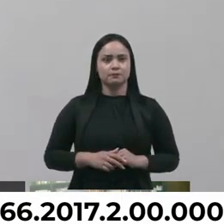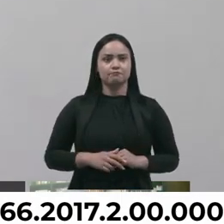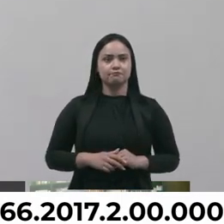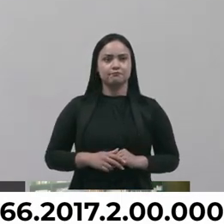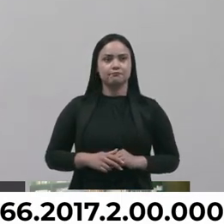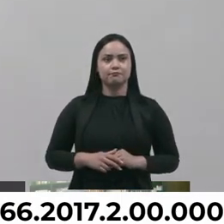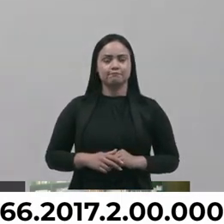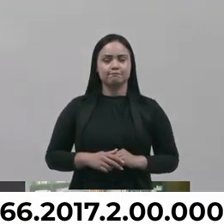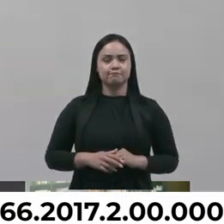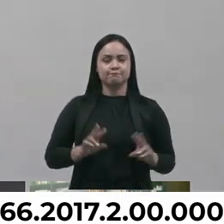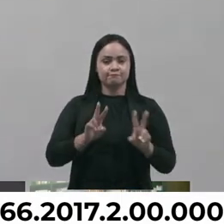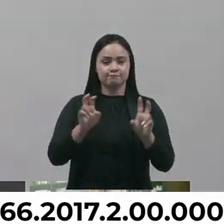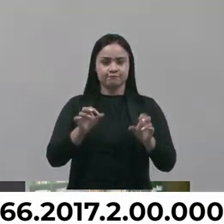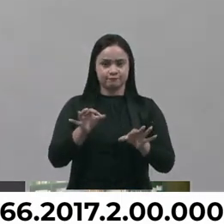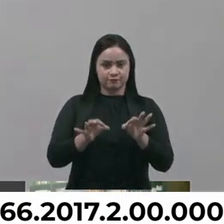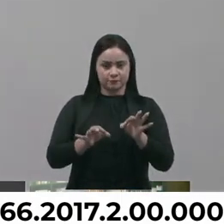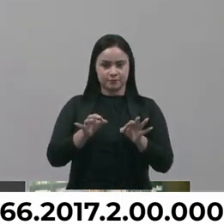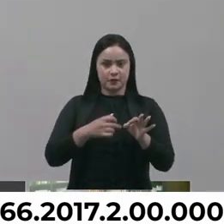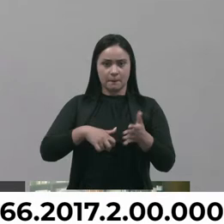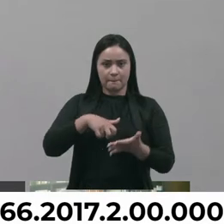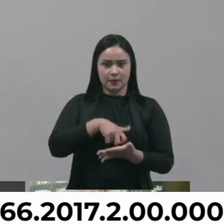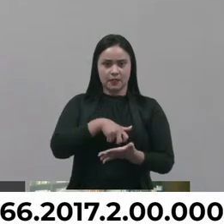coisa julgada penal